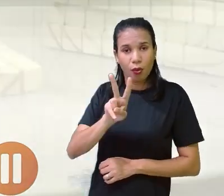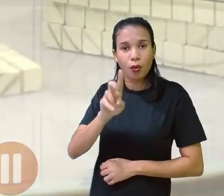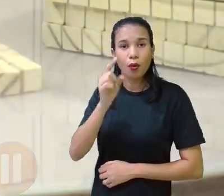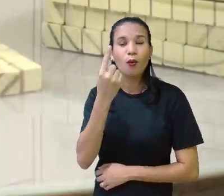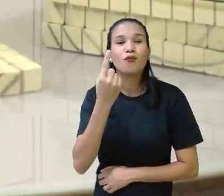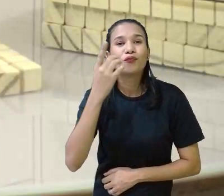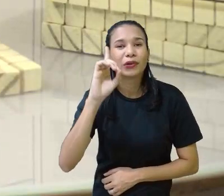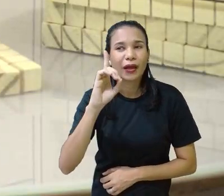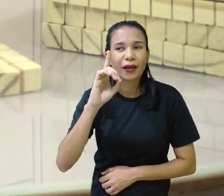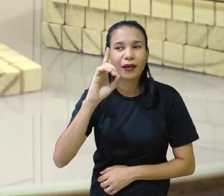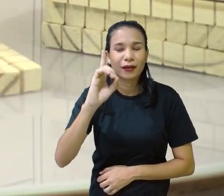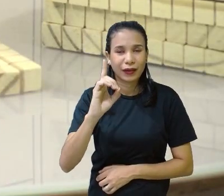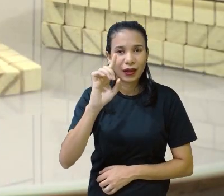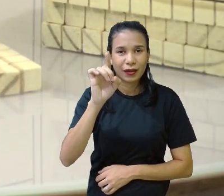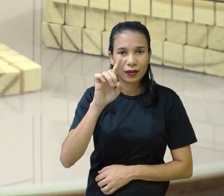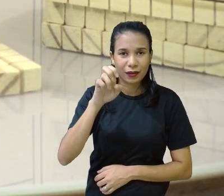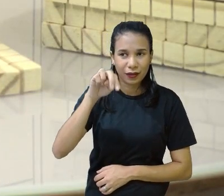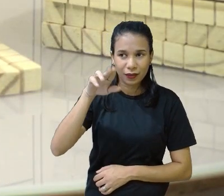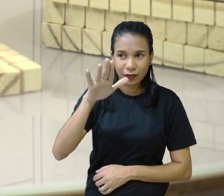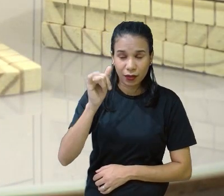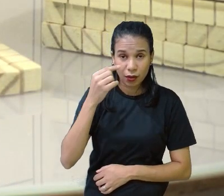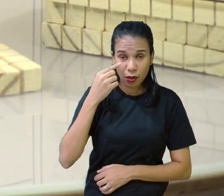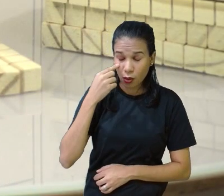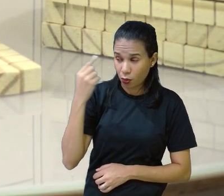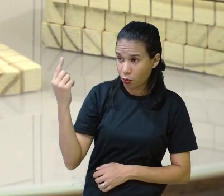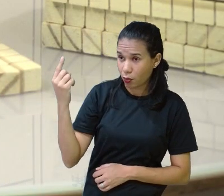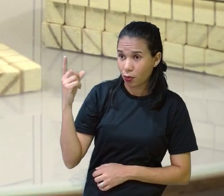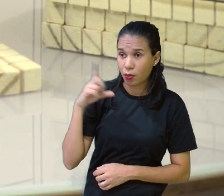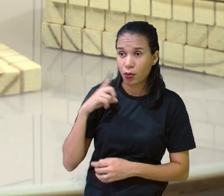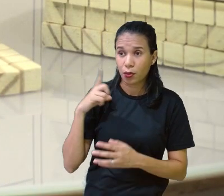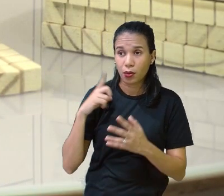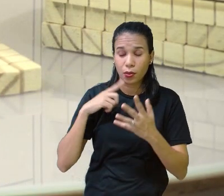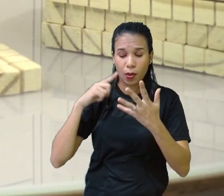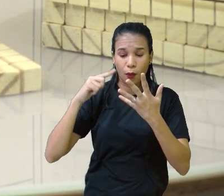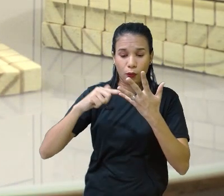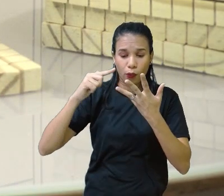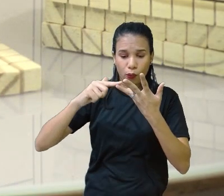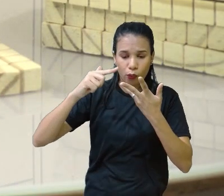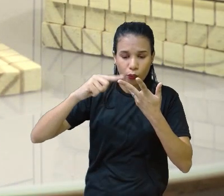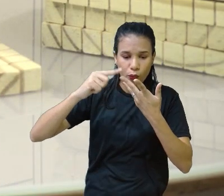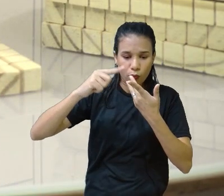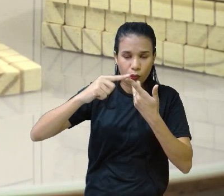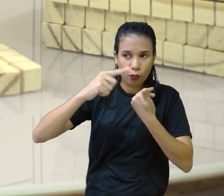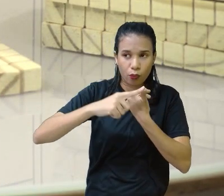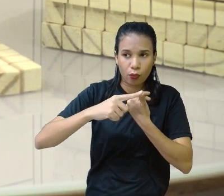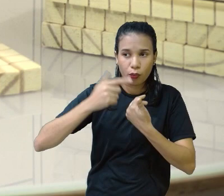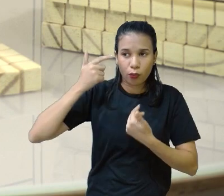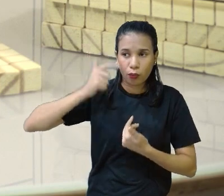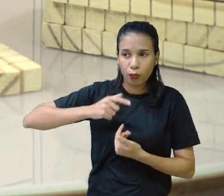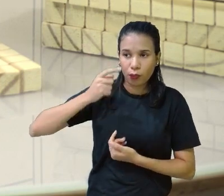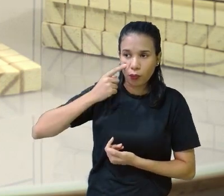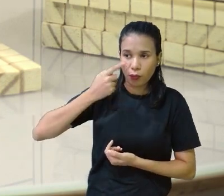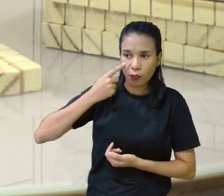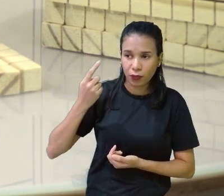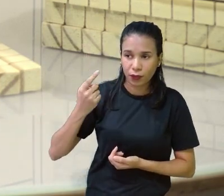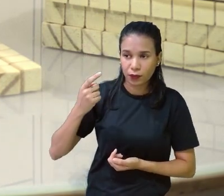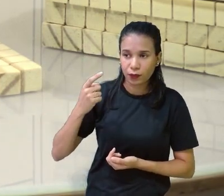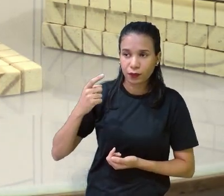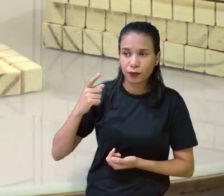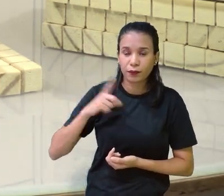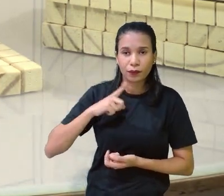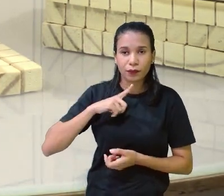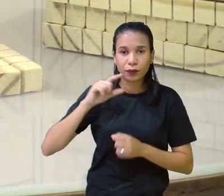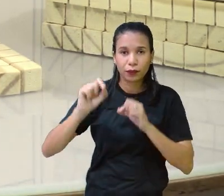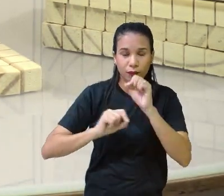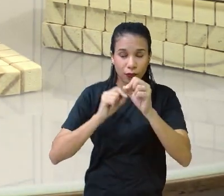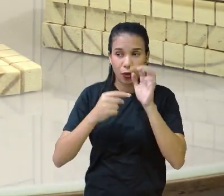a gente contar a quantidade desse palitinho aqui, quinto ano, deixa eu ver aqui, esse palitinho